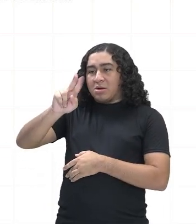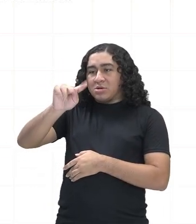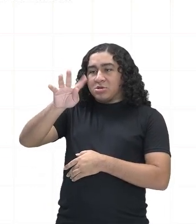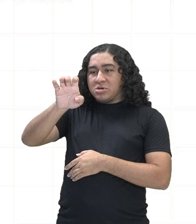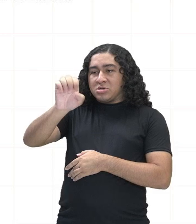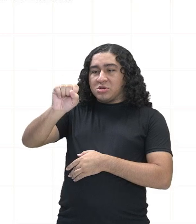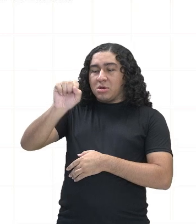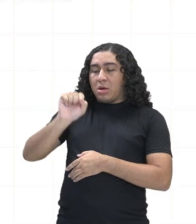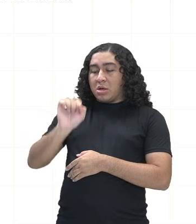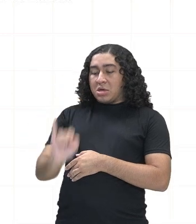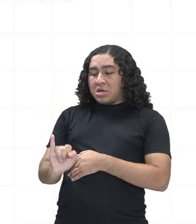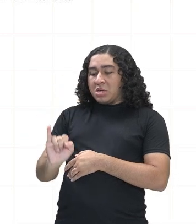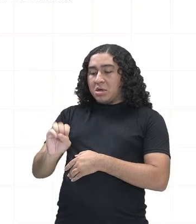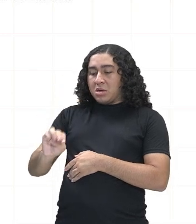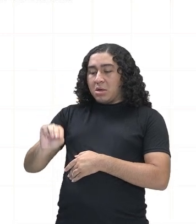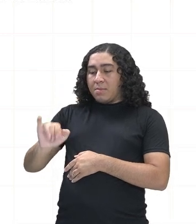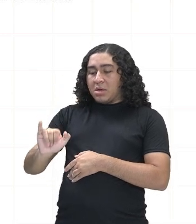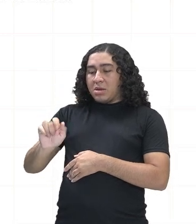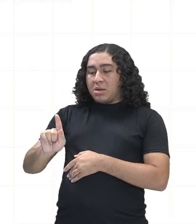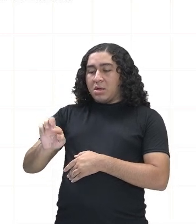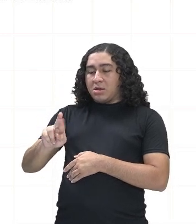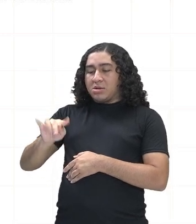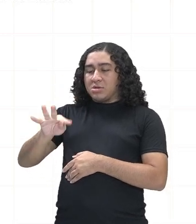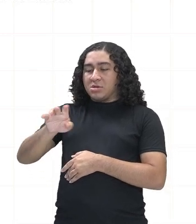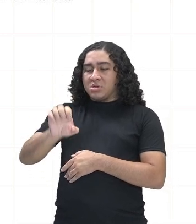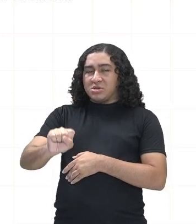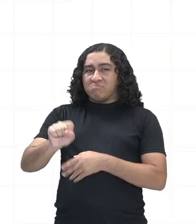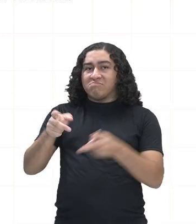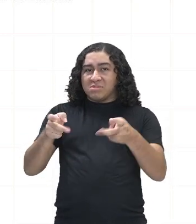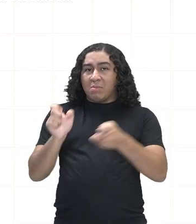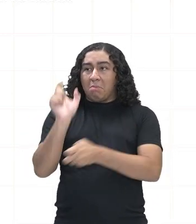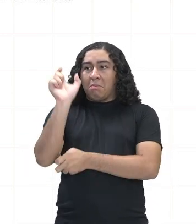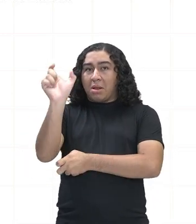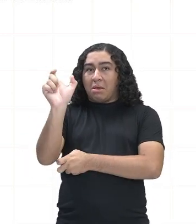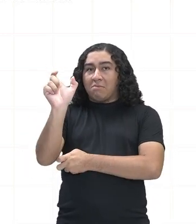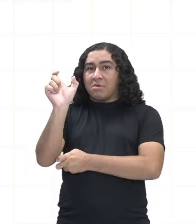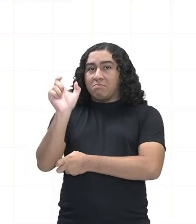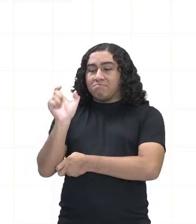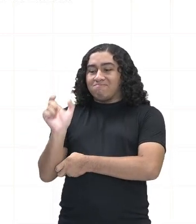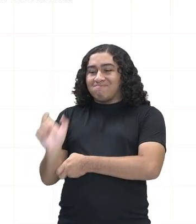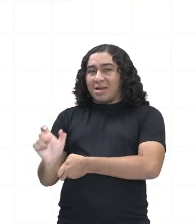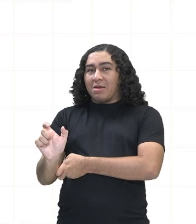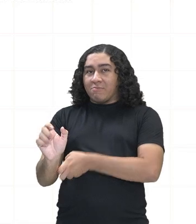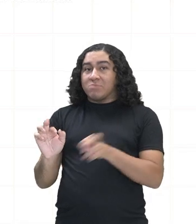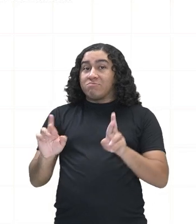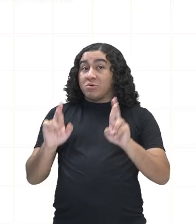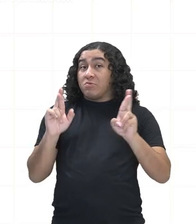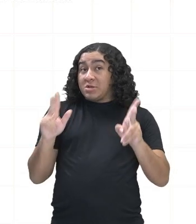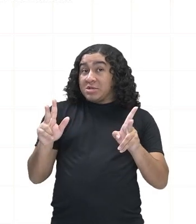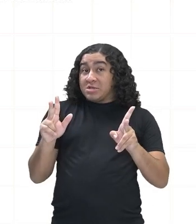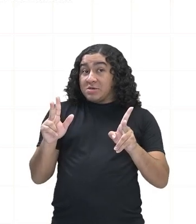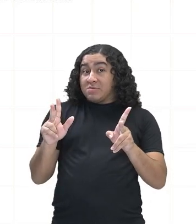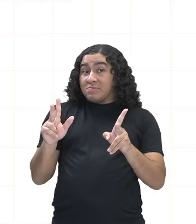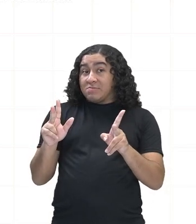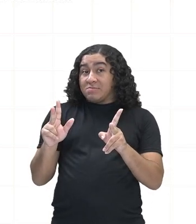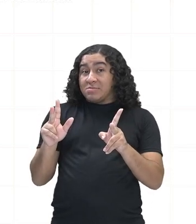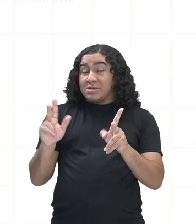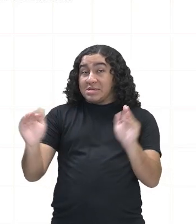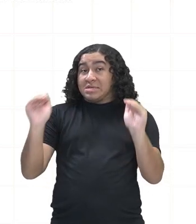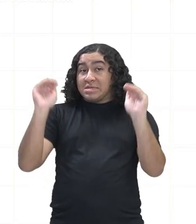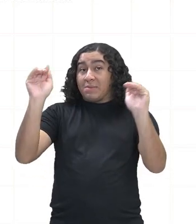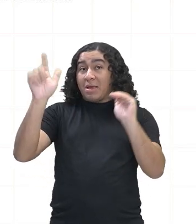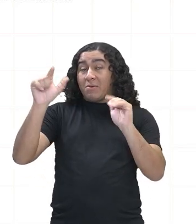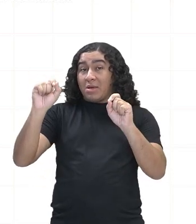diferença entre imigração. Uma letrinha muda todo o significado. Quando uma pessoa é um emigrante, significa que ela